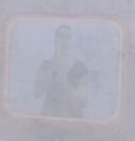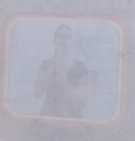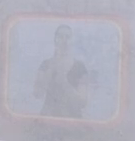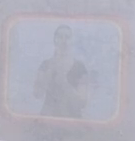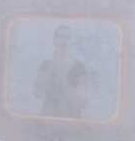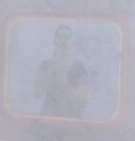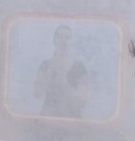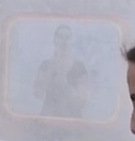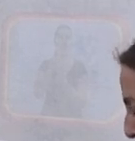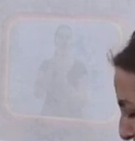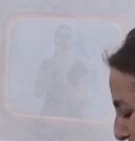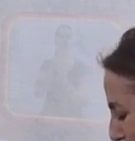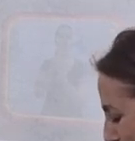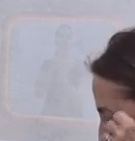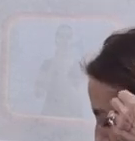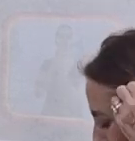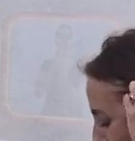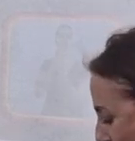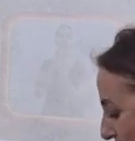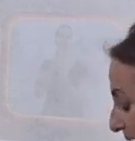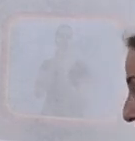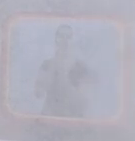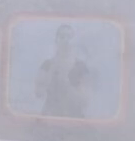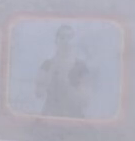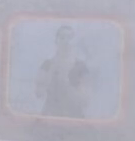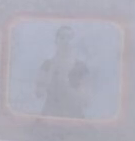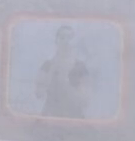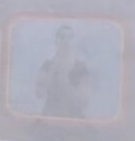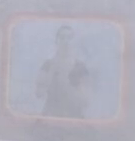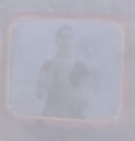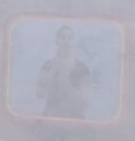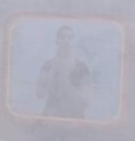tem até um depoimento dela que eu separei.